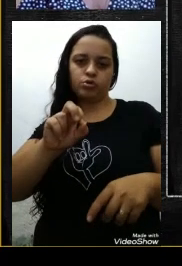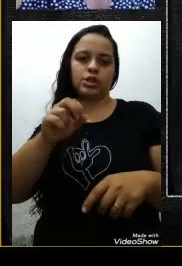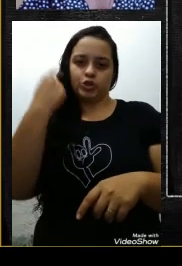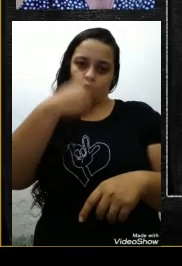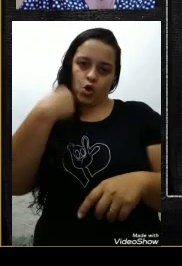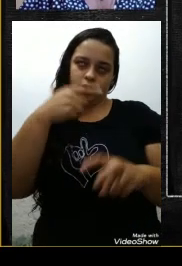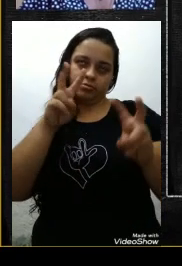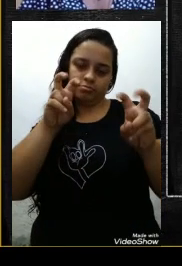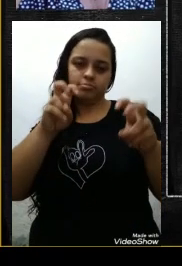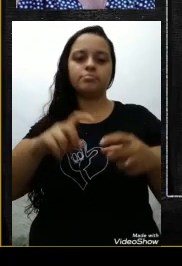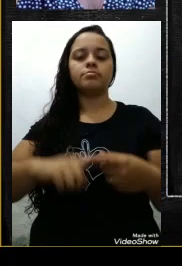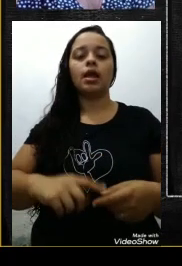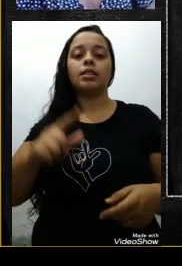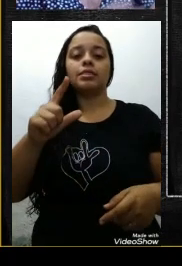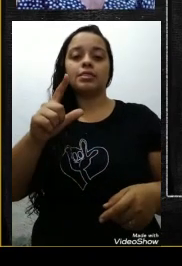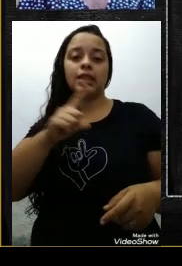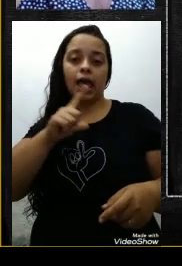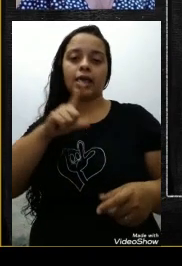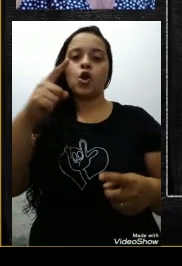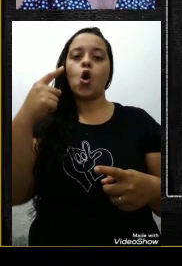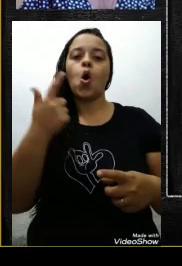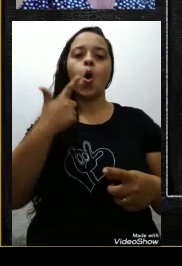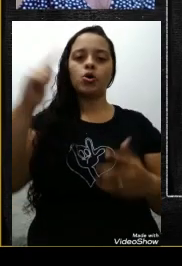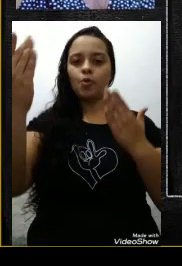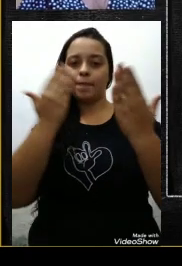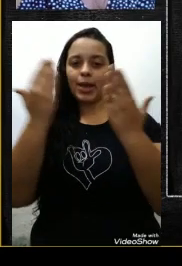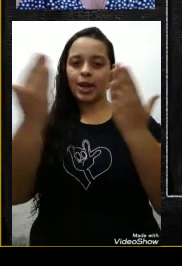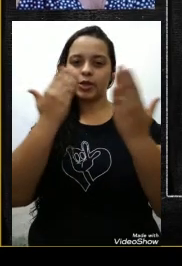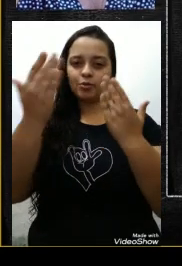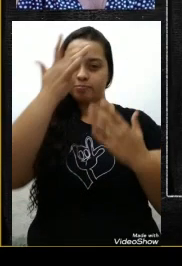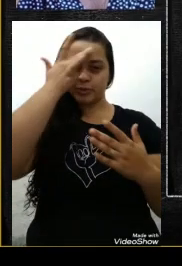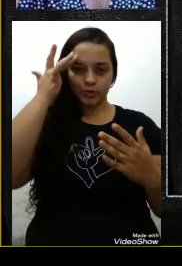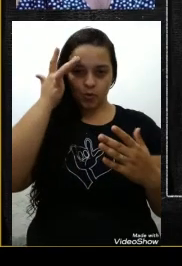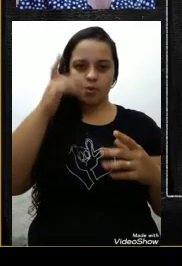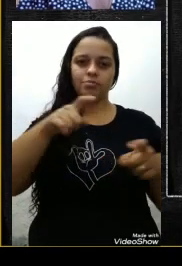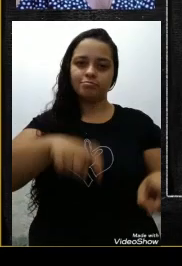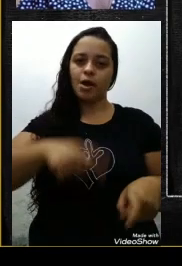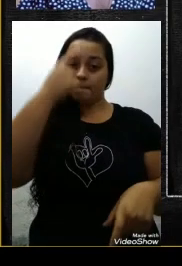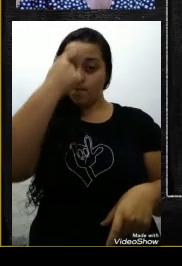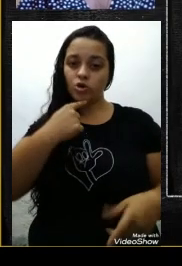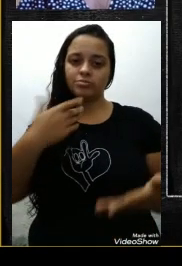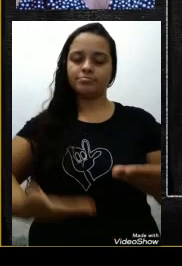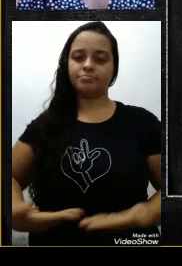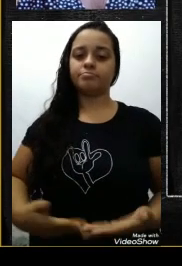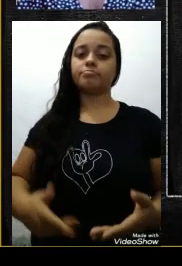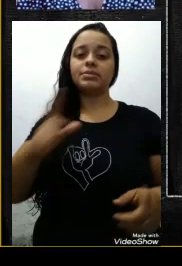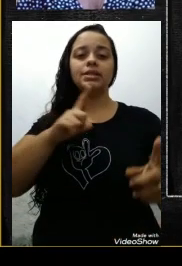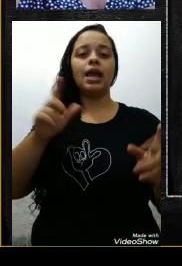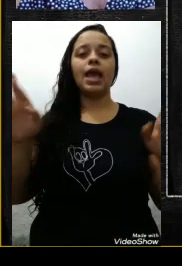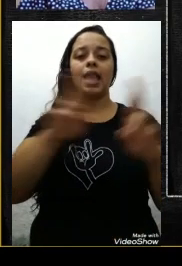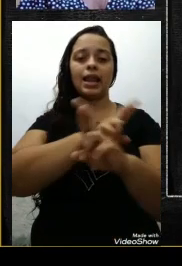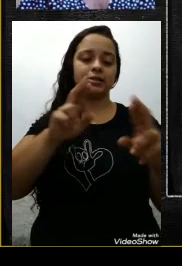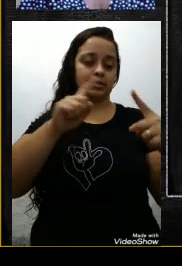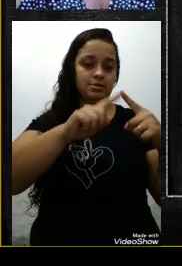uma característica diferente, né? Ele olha por um outro lado, ele está mostrando os trabalhadores. Então, a gente vai falar um pouquinho aí sobre as